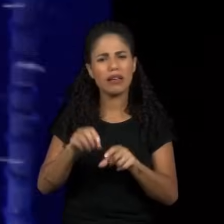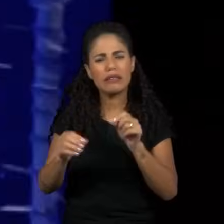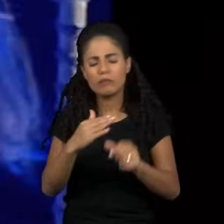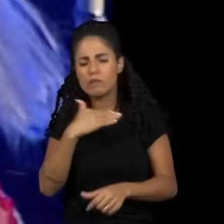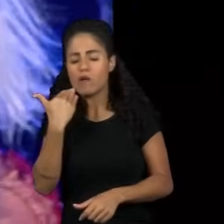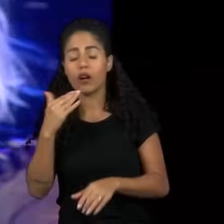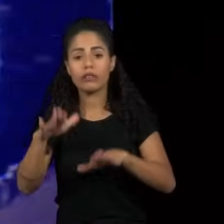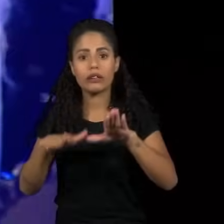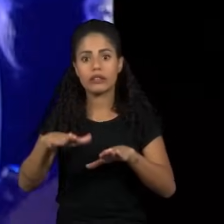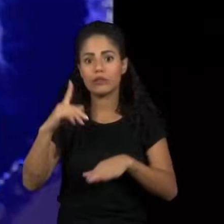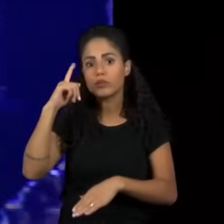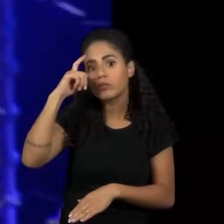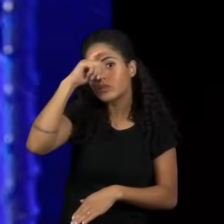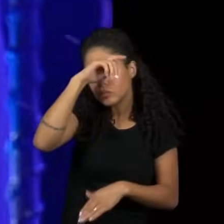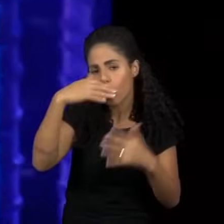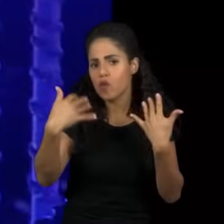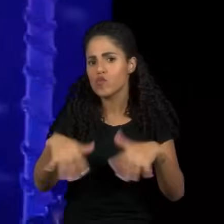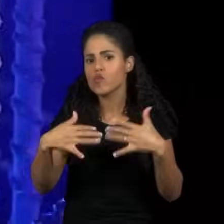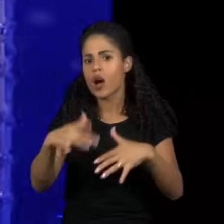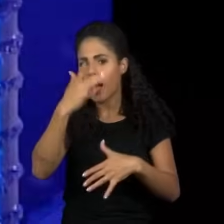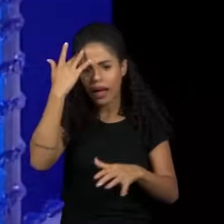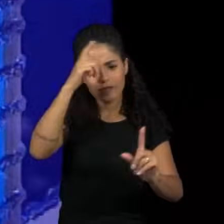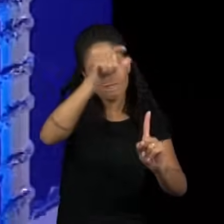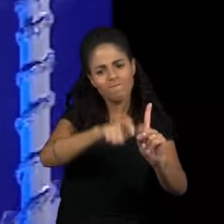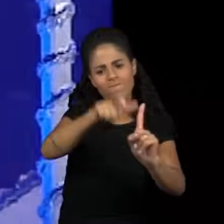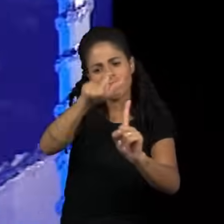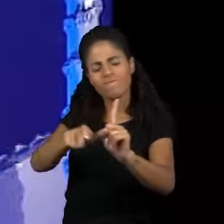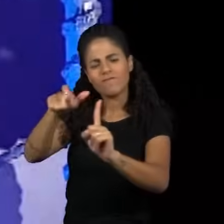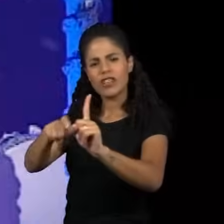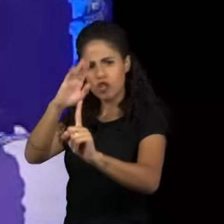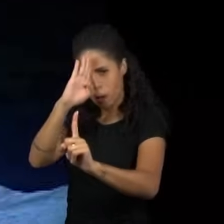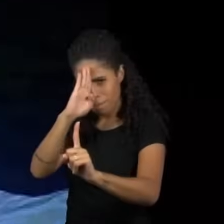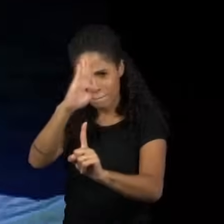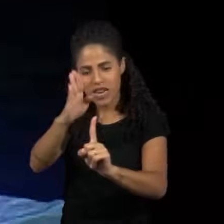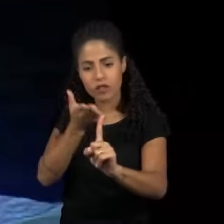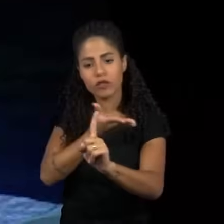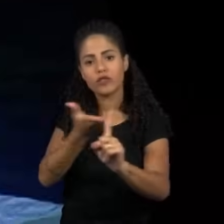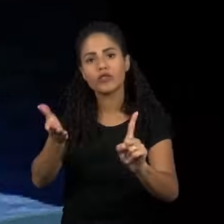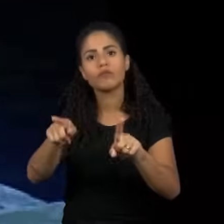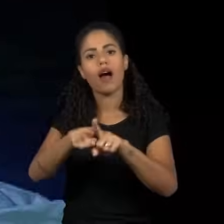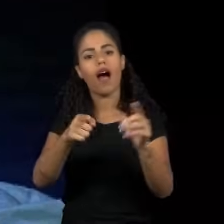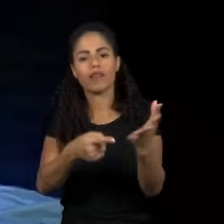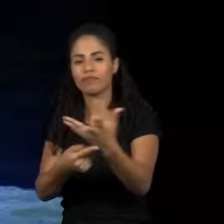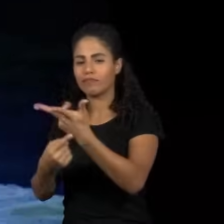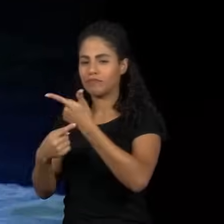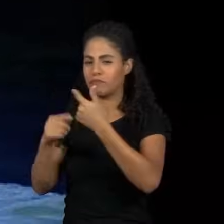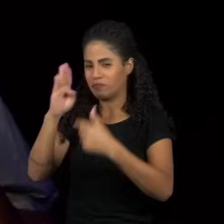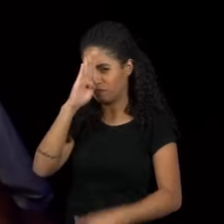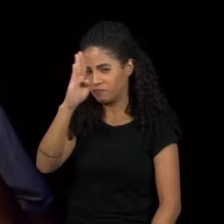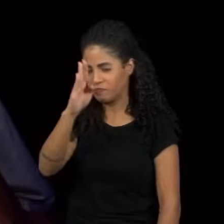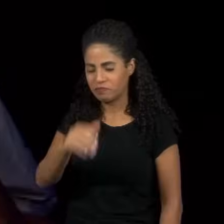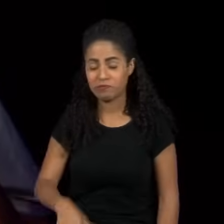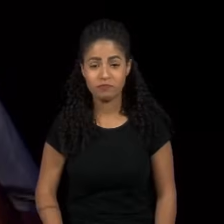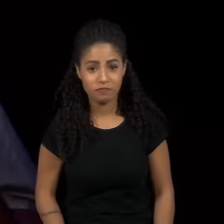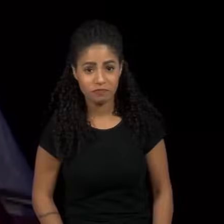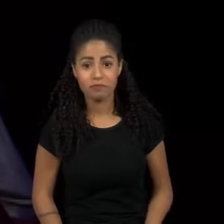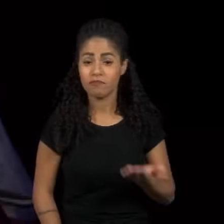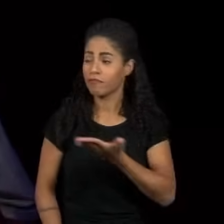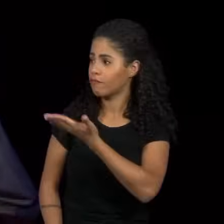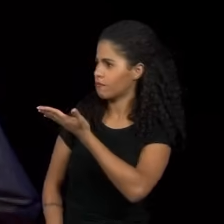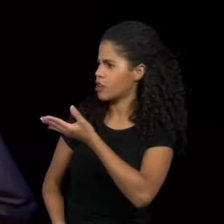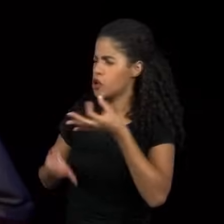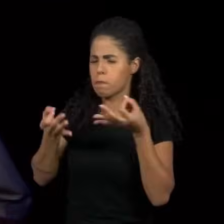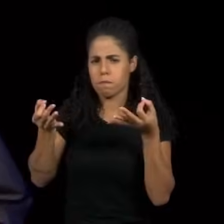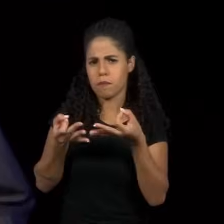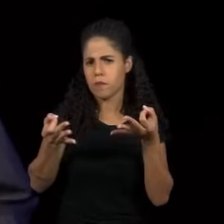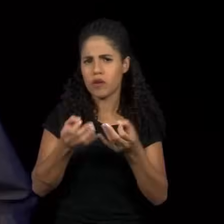quais, quase sempre, seus protagonistas eram redimidos pela arte. Vladimir foi um